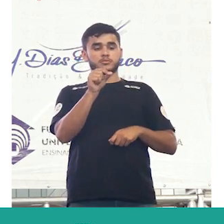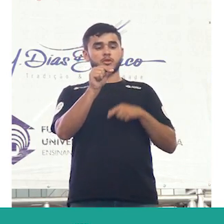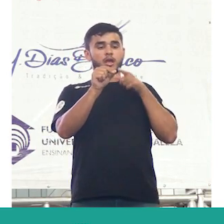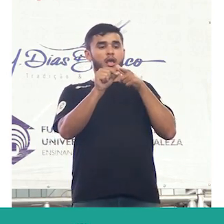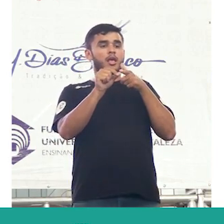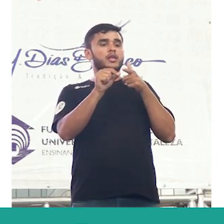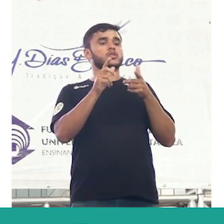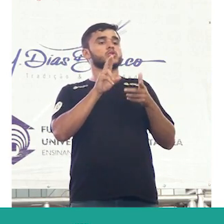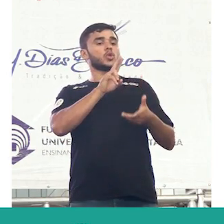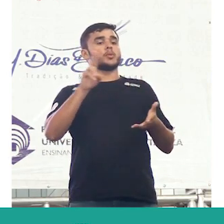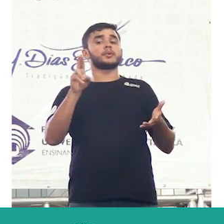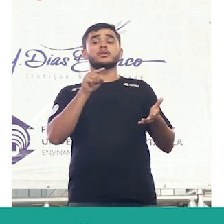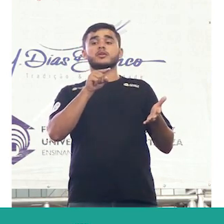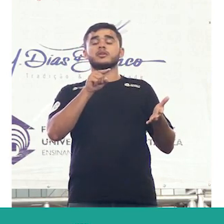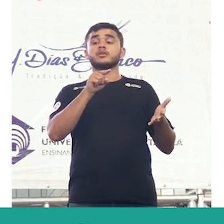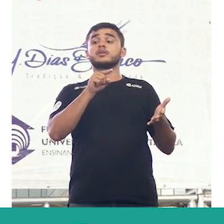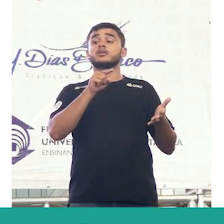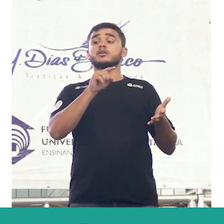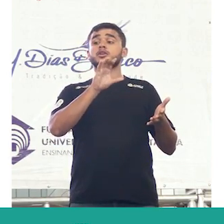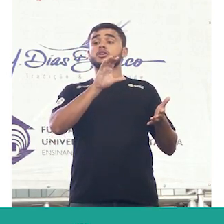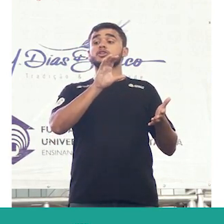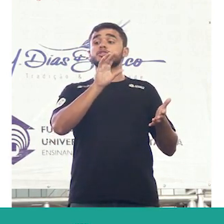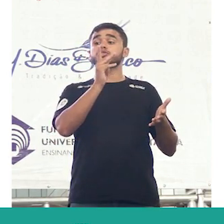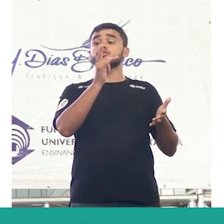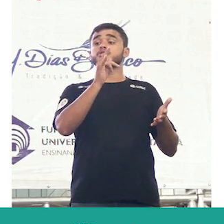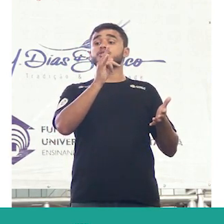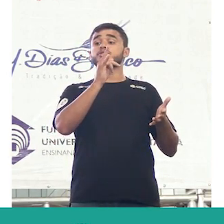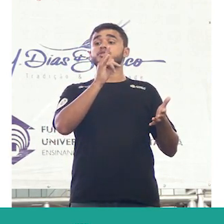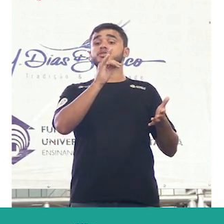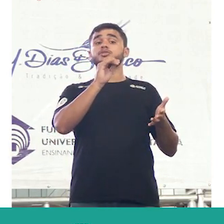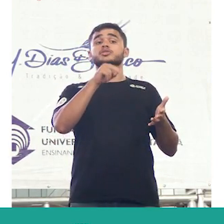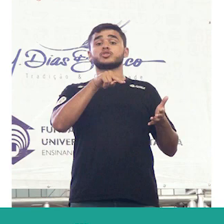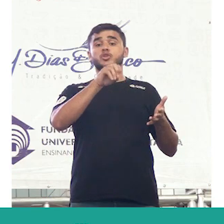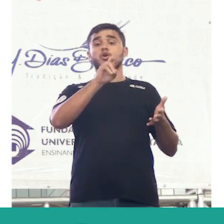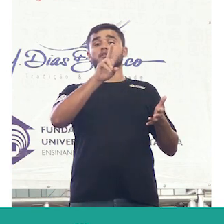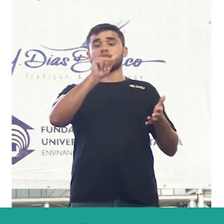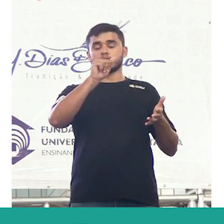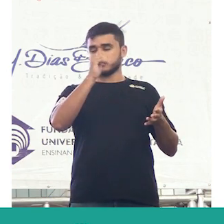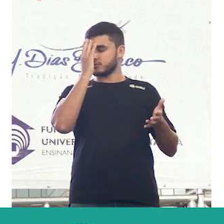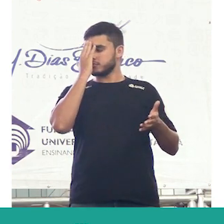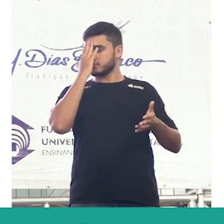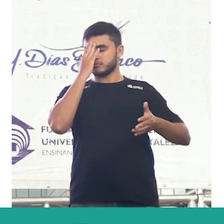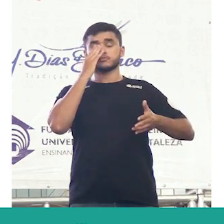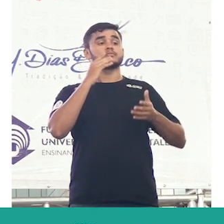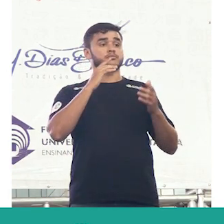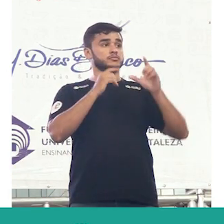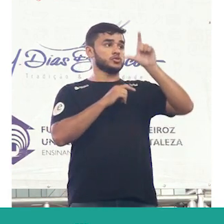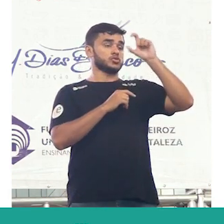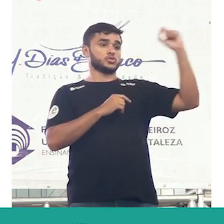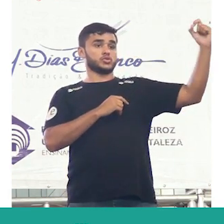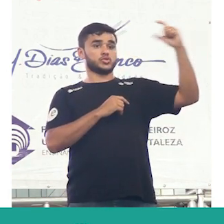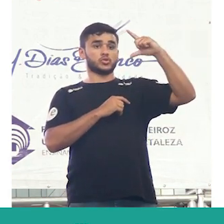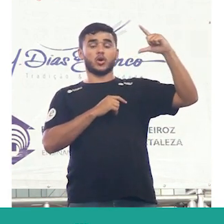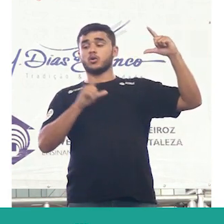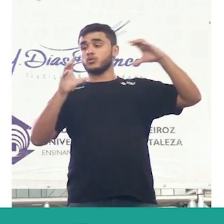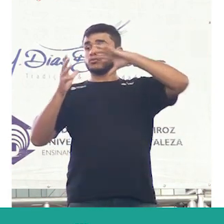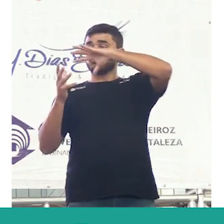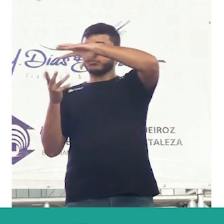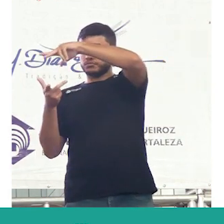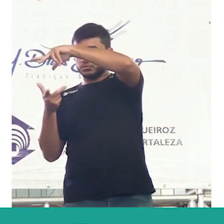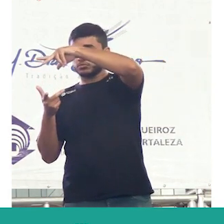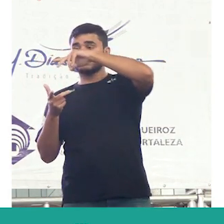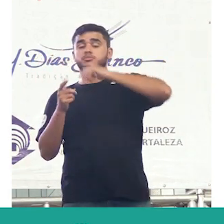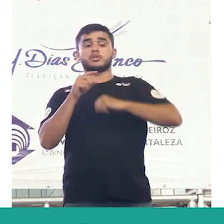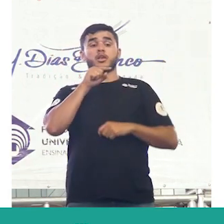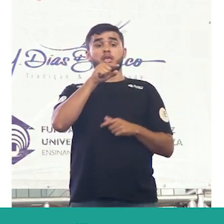Sol e a Terra? Fale. Vou colocar. Lua nova. É a